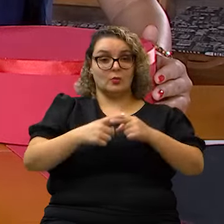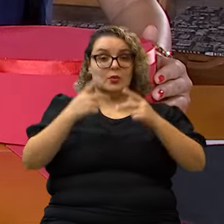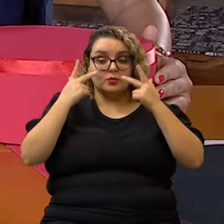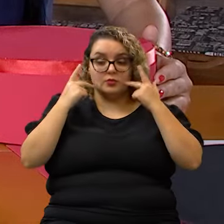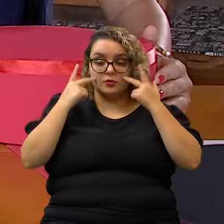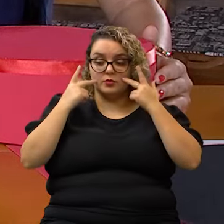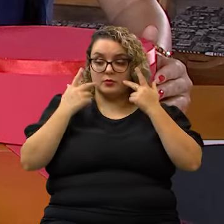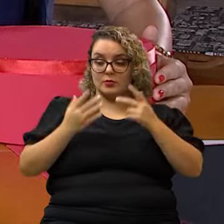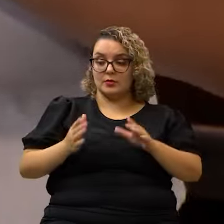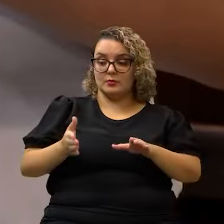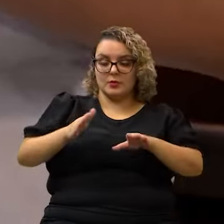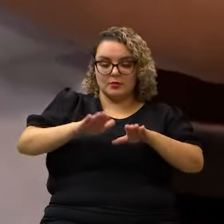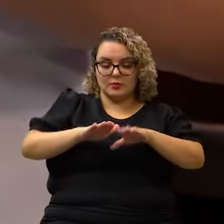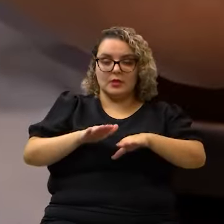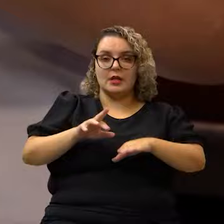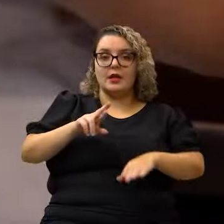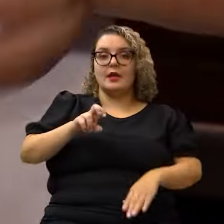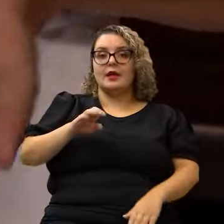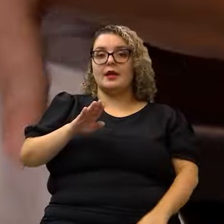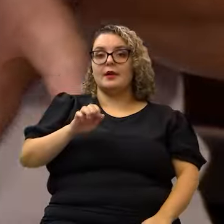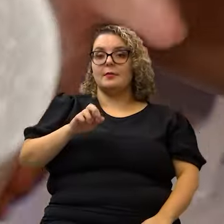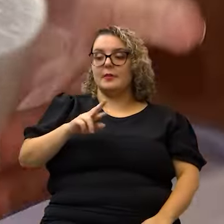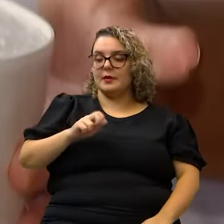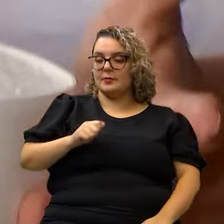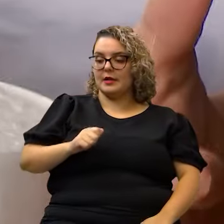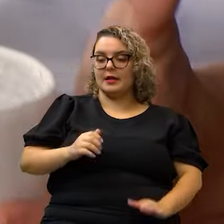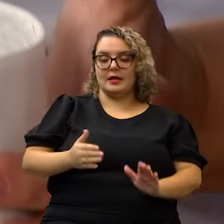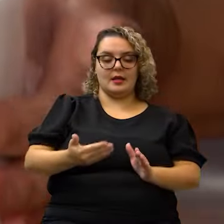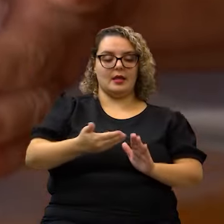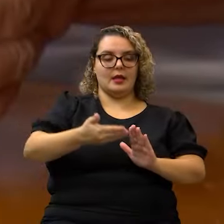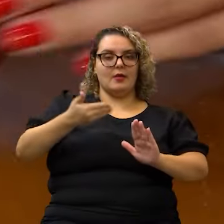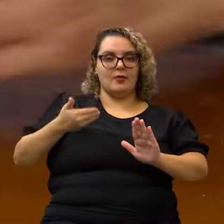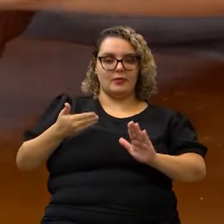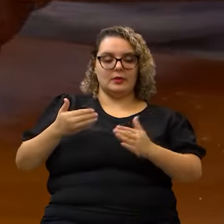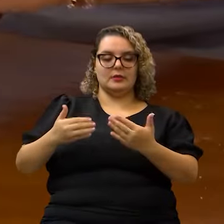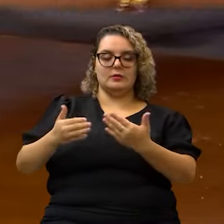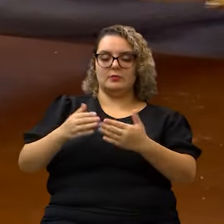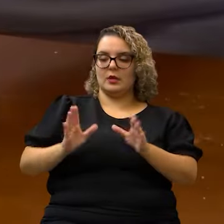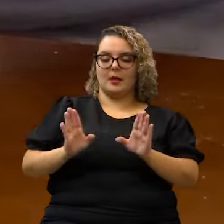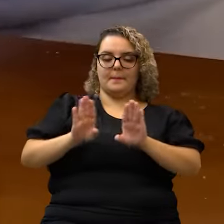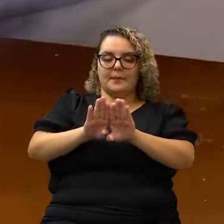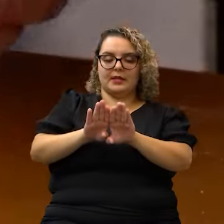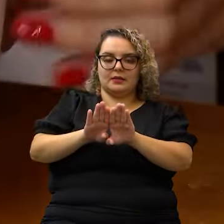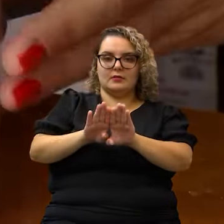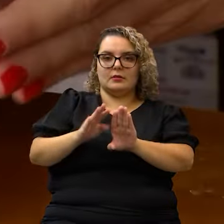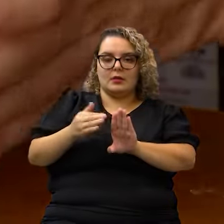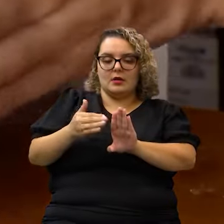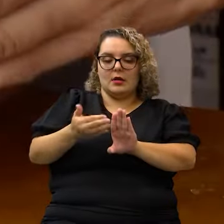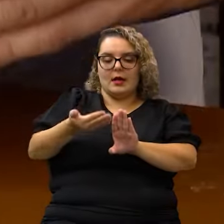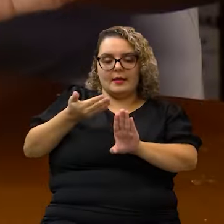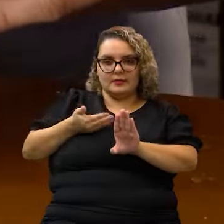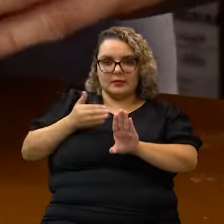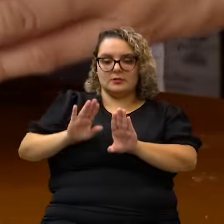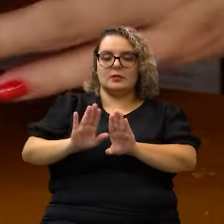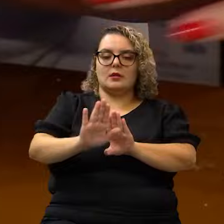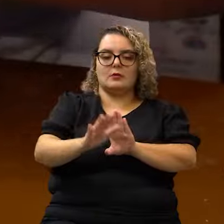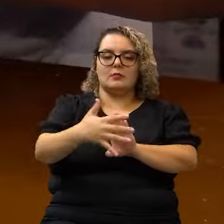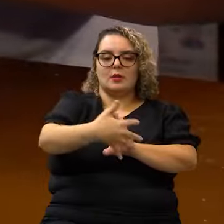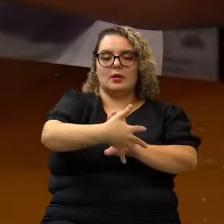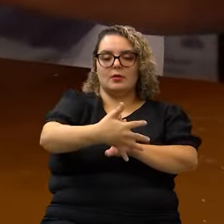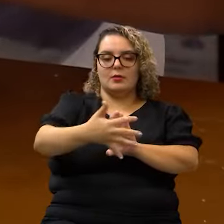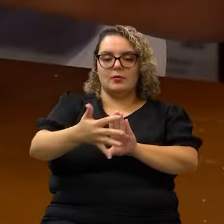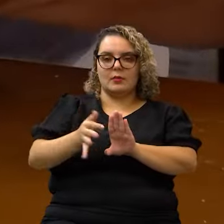Porque geralmente esse pedacinho que fica da rebarba é sempre fica no bolo atrás, ó. Você vai usar aqui, a frente, ó. Né? Fica aqui, ó. Aí